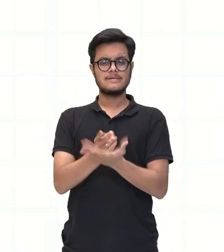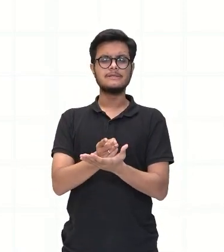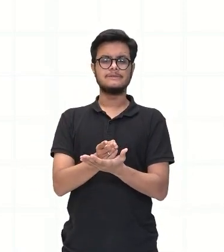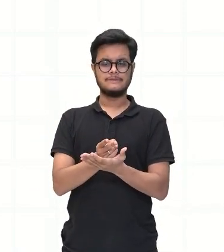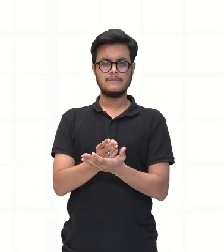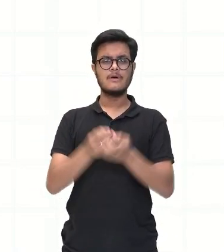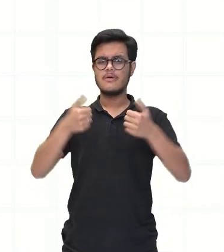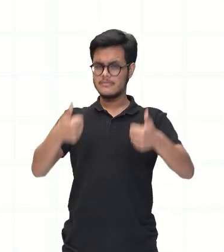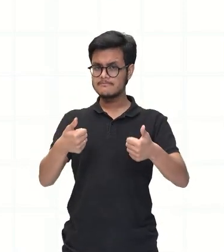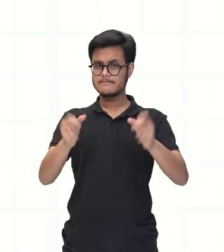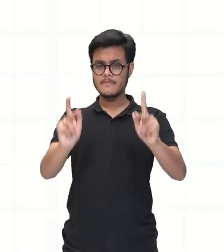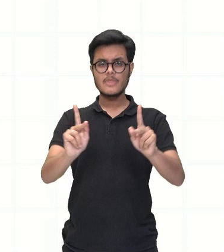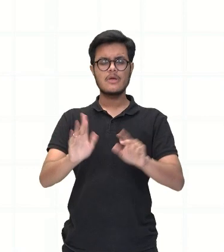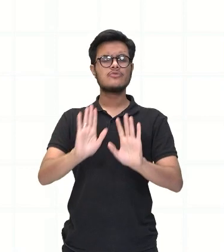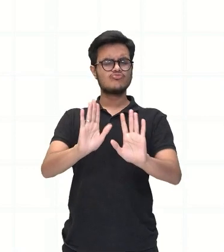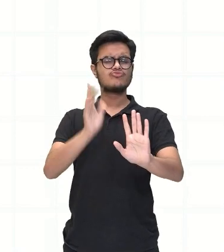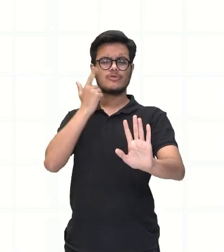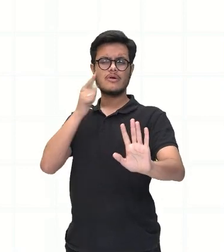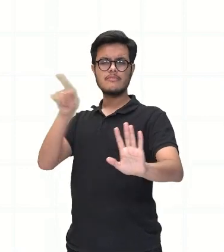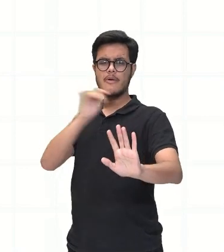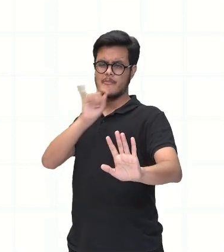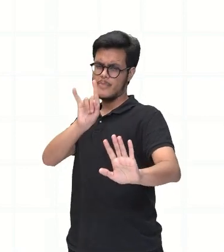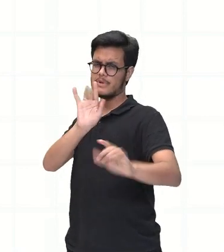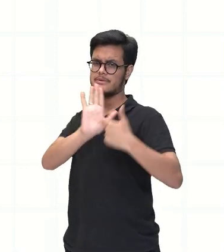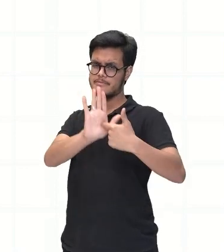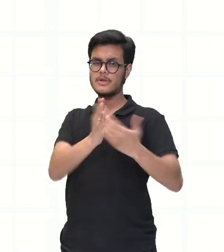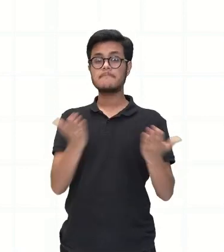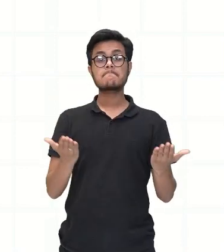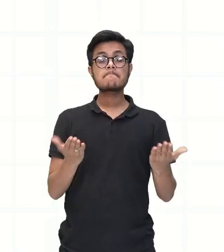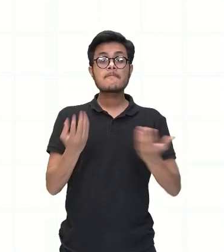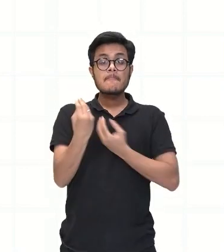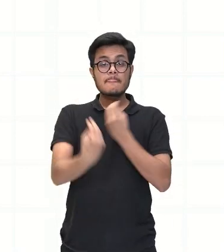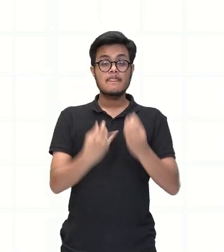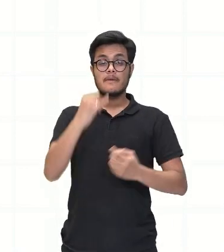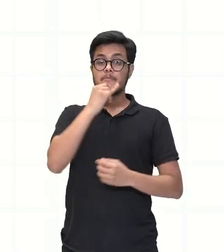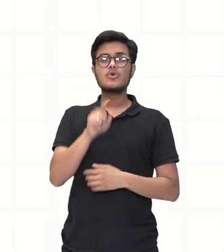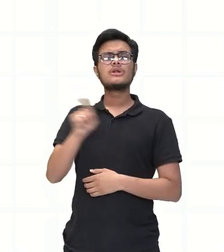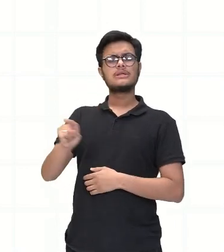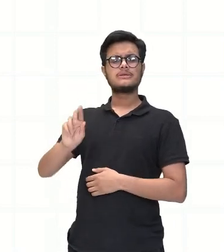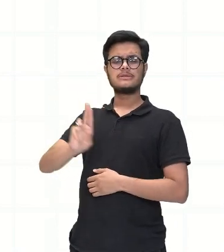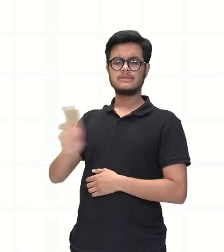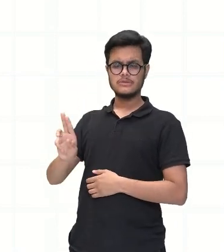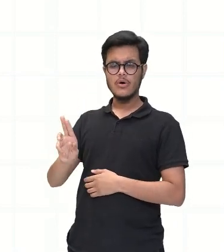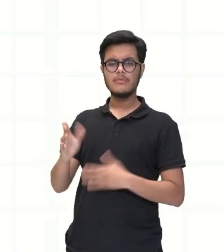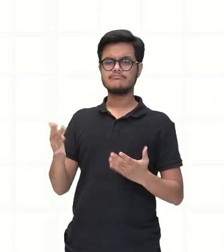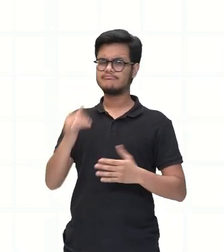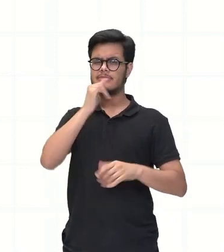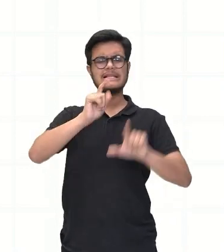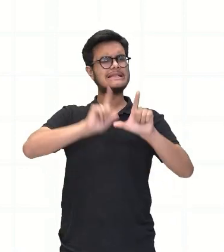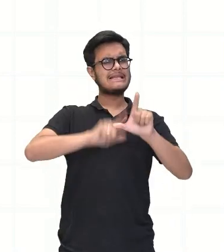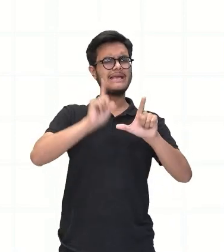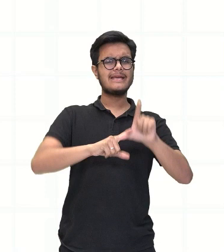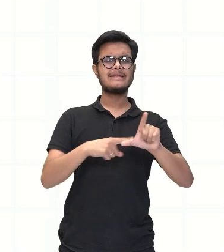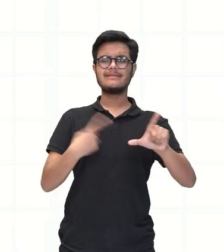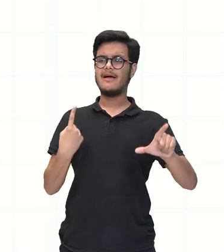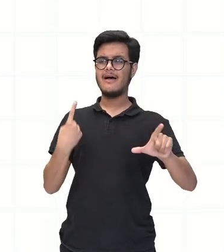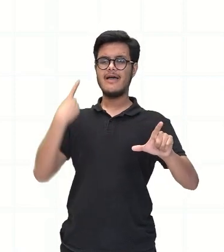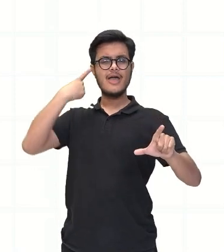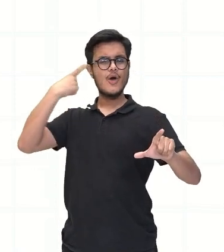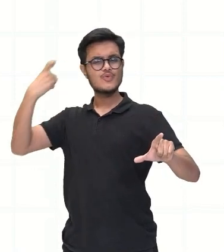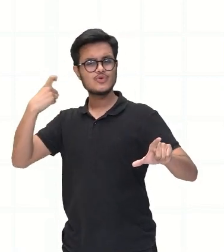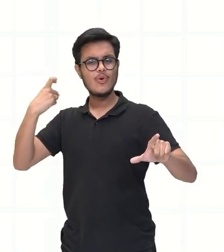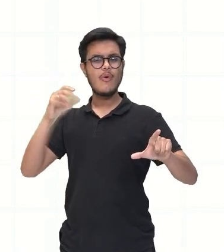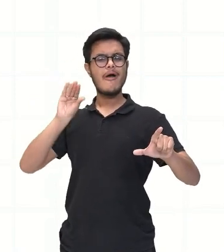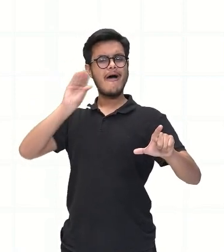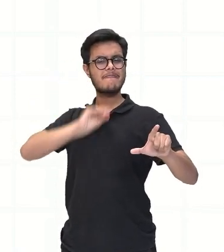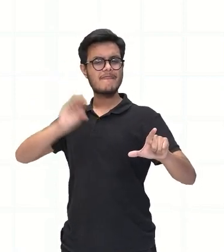das palavras. Já mostro para vocês aí como funciona. Ou seja, sem que letras e sons, importante isso